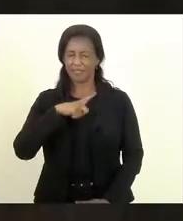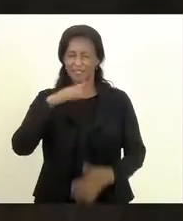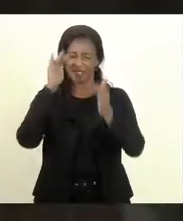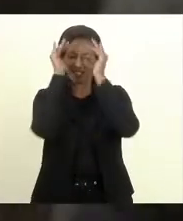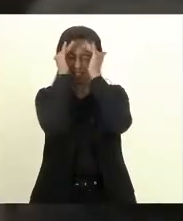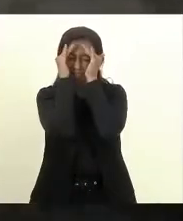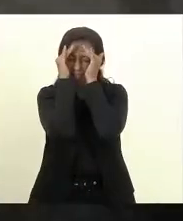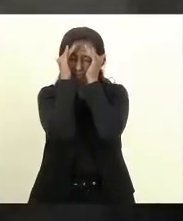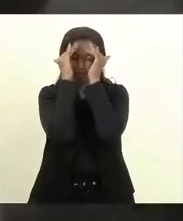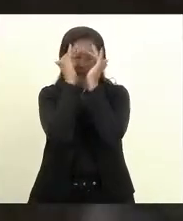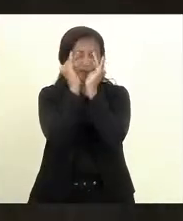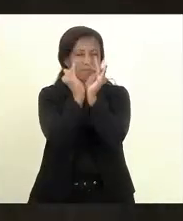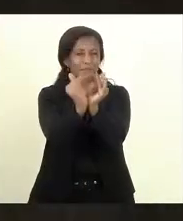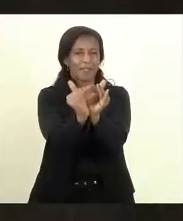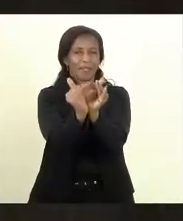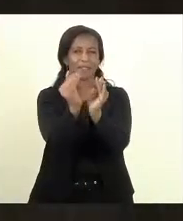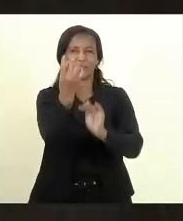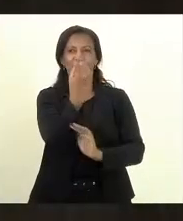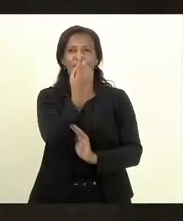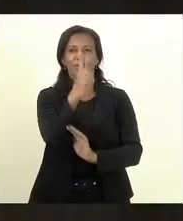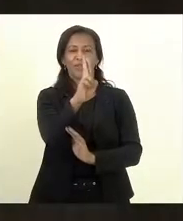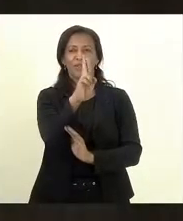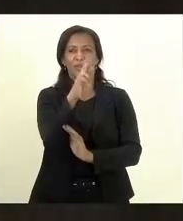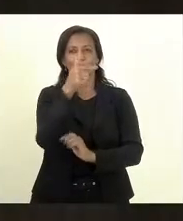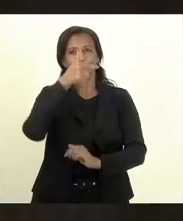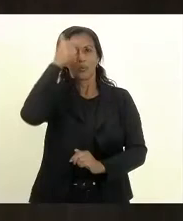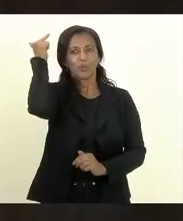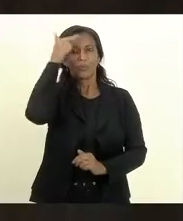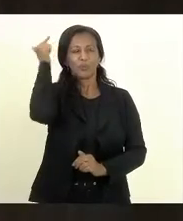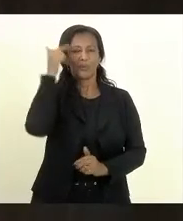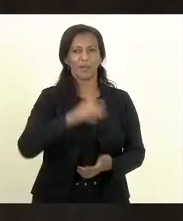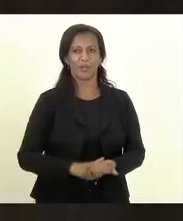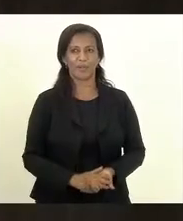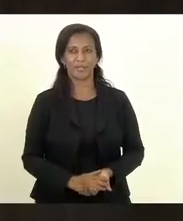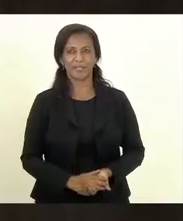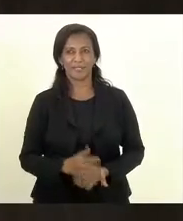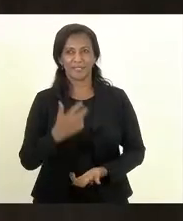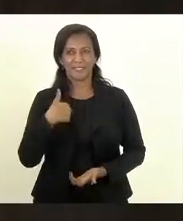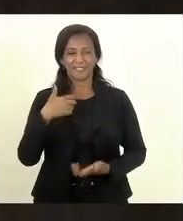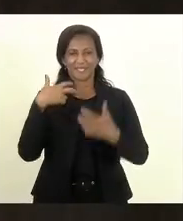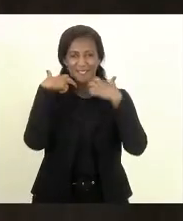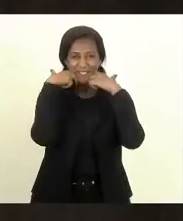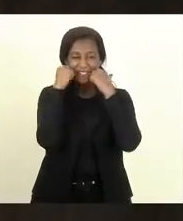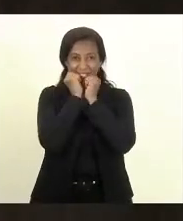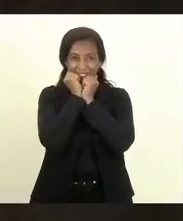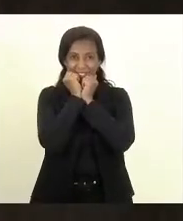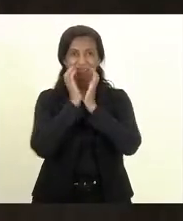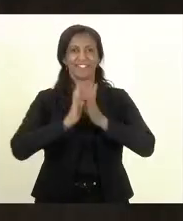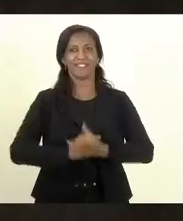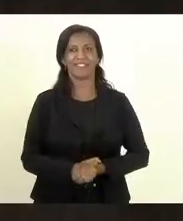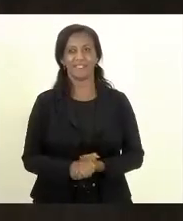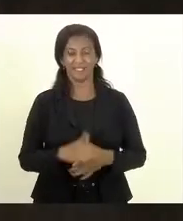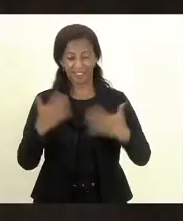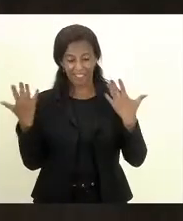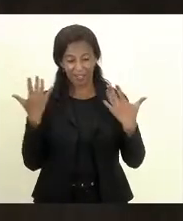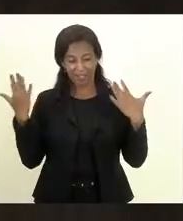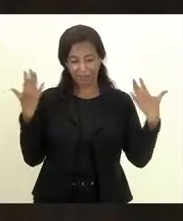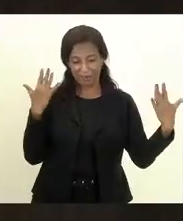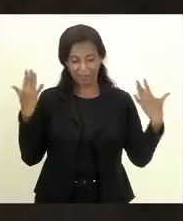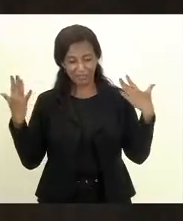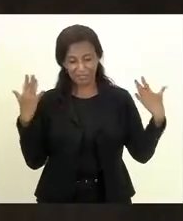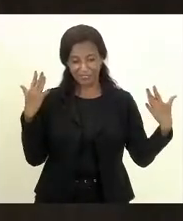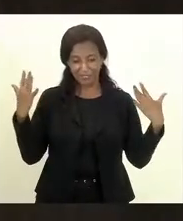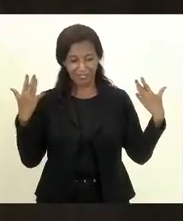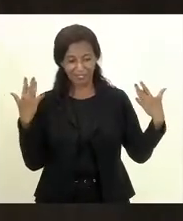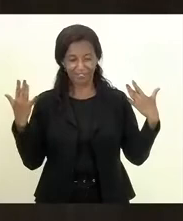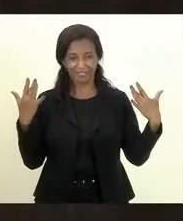Estava falando ali, até cortou meu coração. Entendeu? Até fiquei constrangido. E agora eu fiquei assim, entendeu? Do jeito